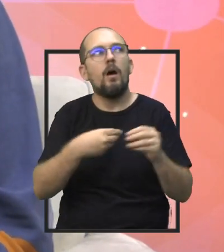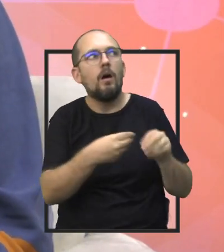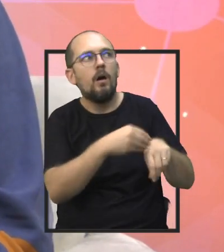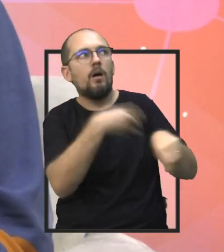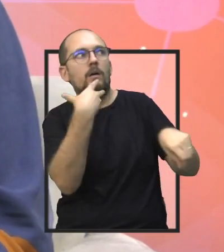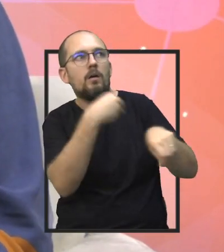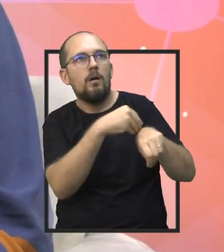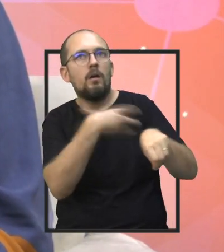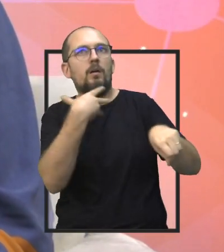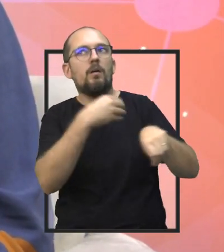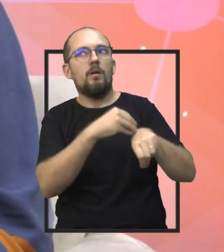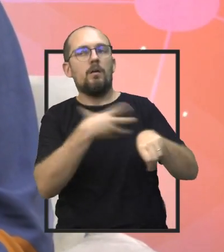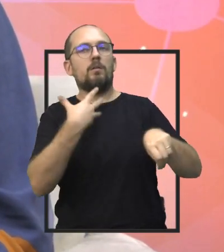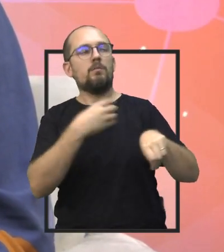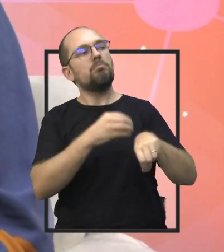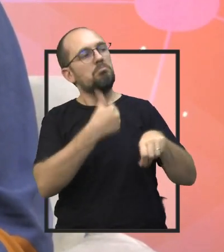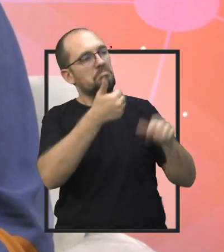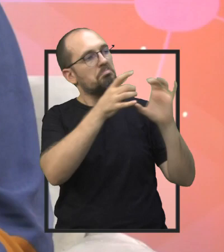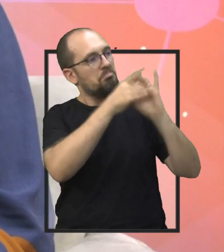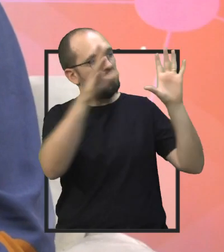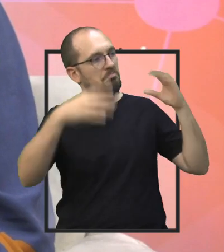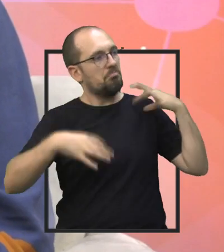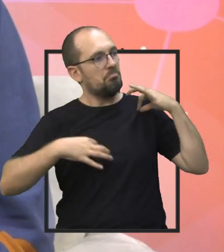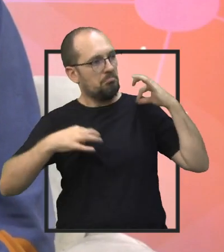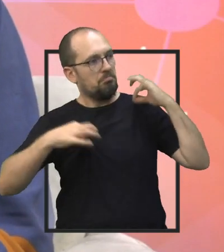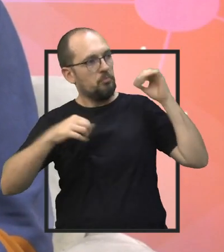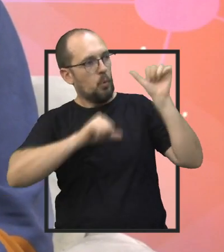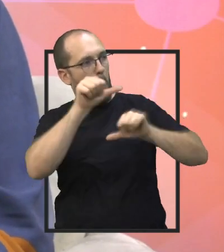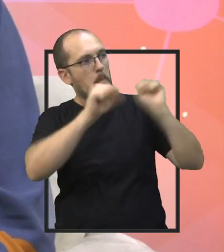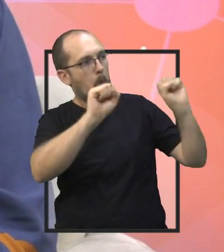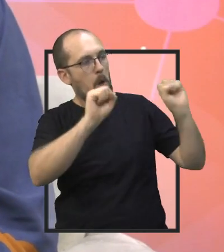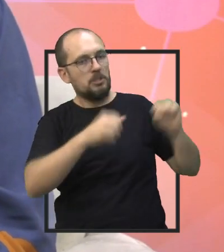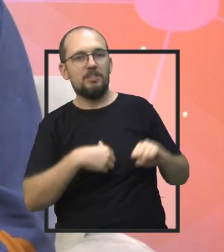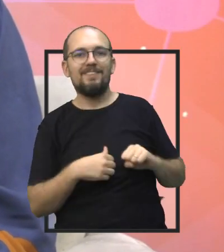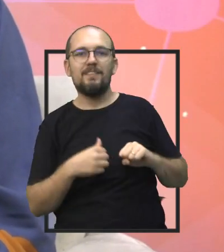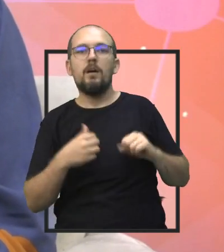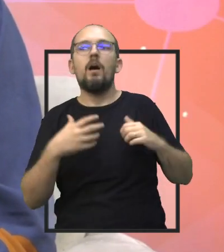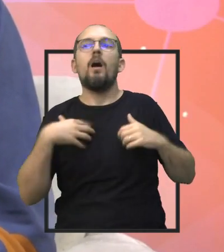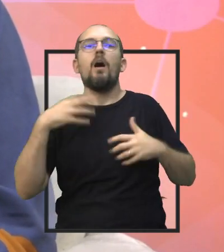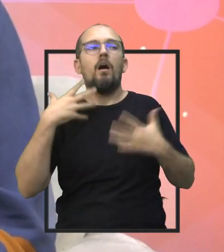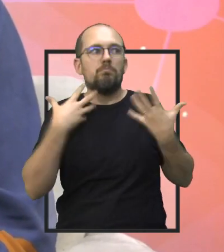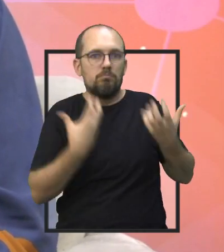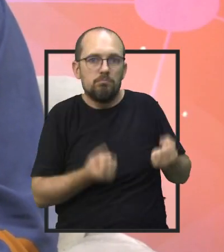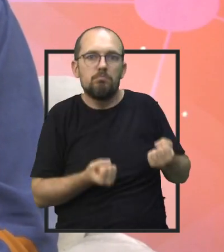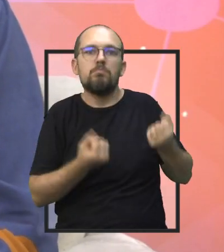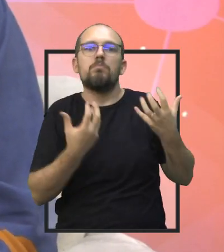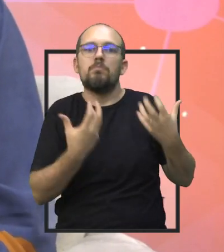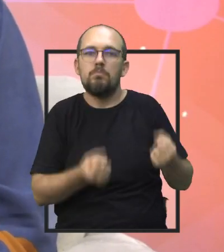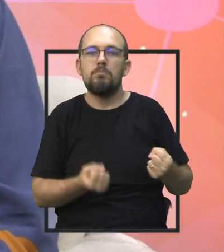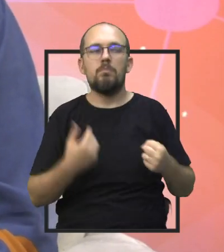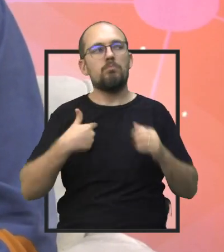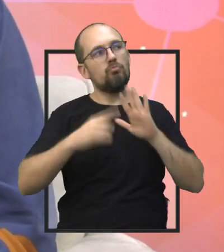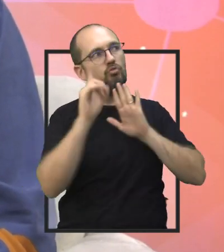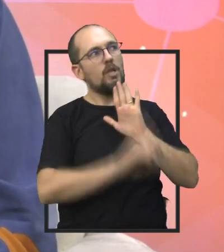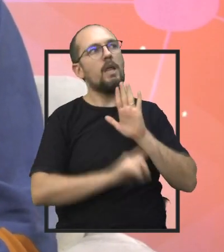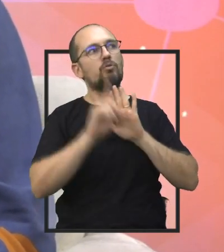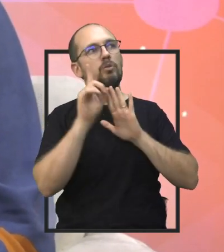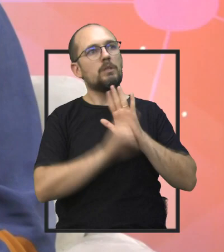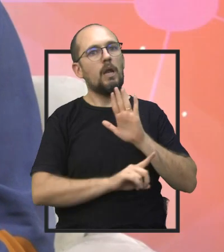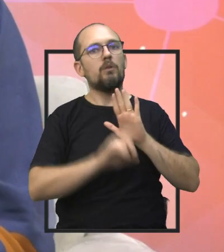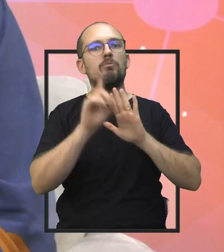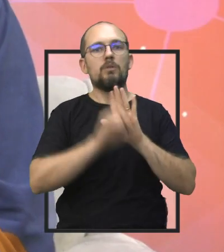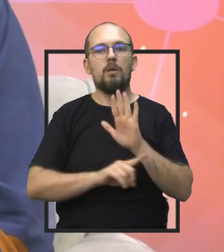criança precisa sentir pertencida, né, àquele corpo, porque ela é um sujeito de direitos. Né? Então, isso